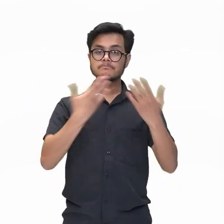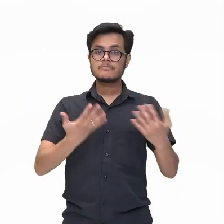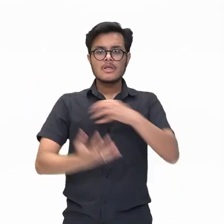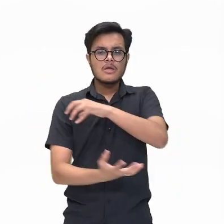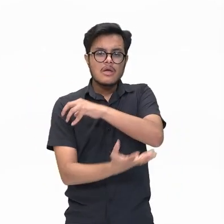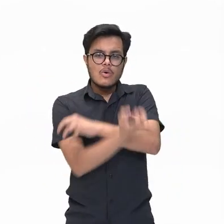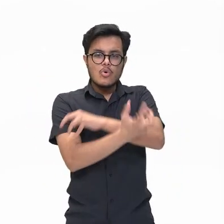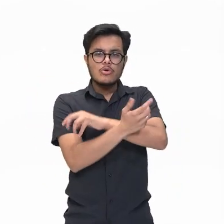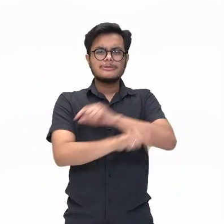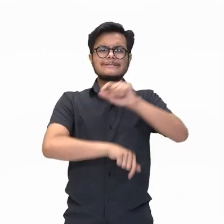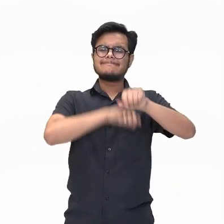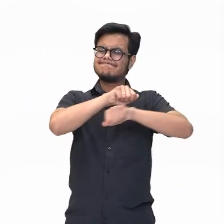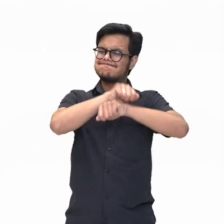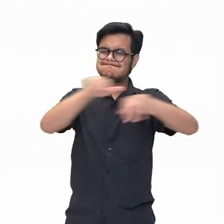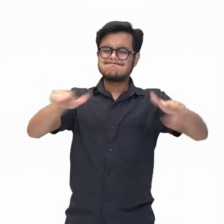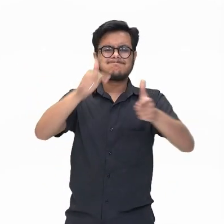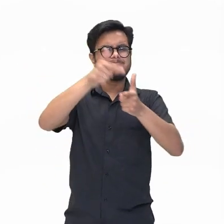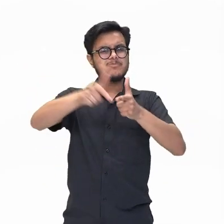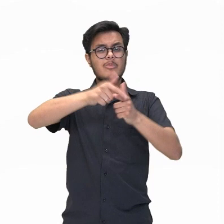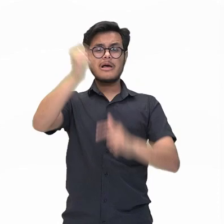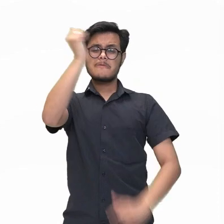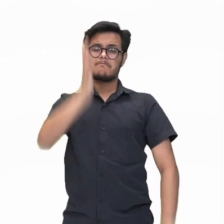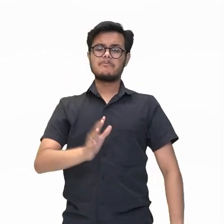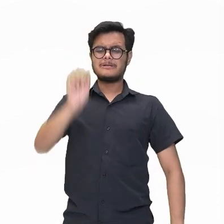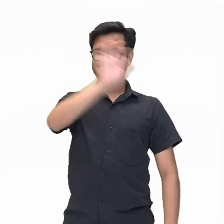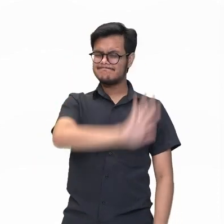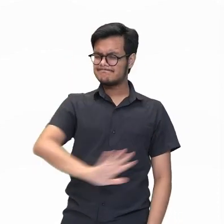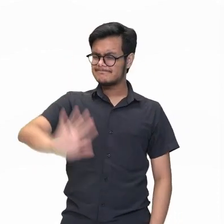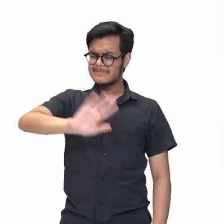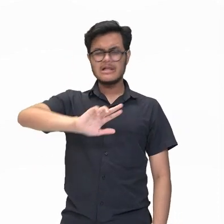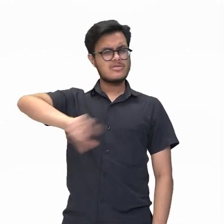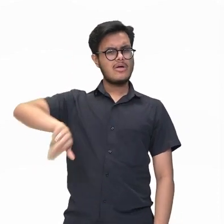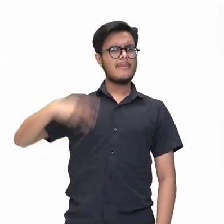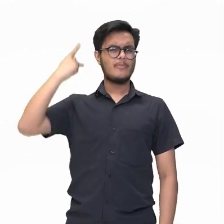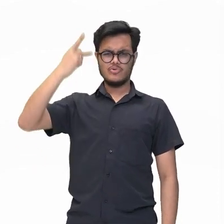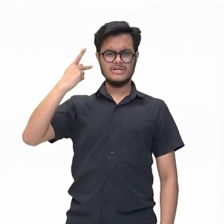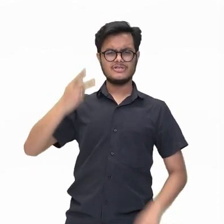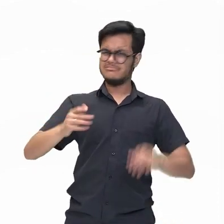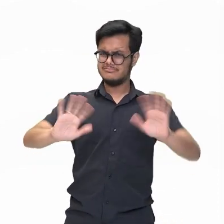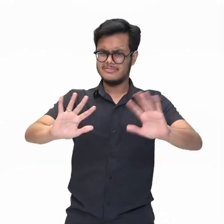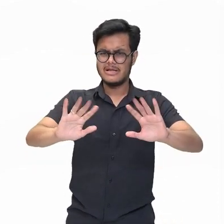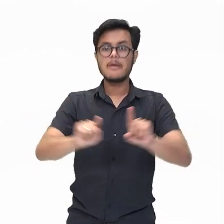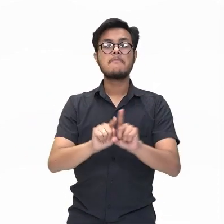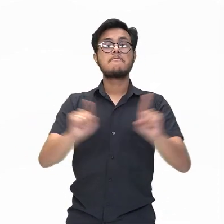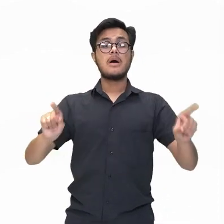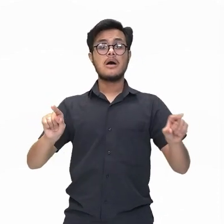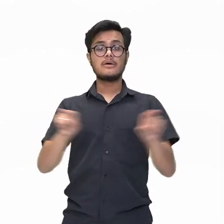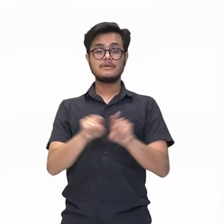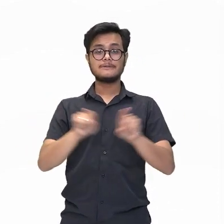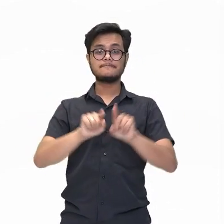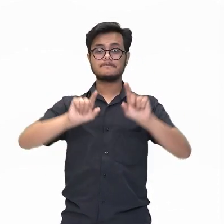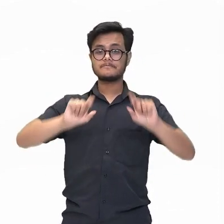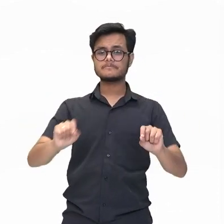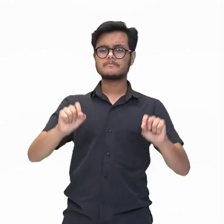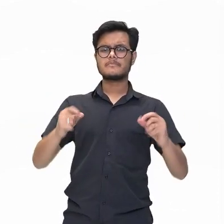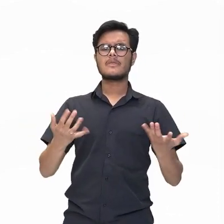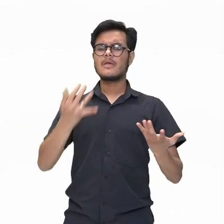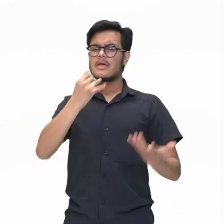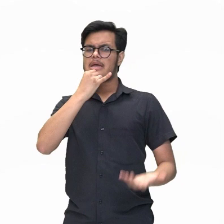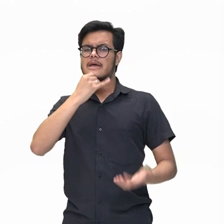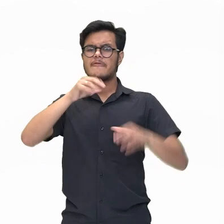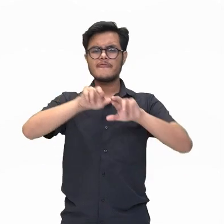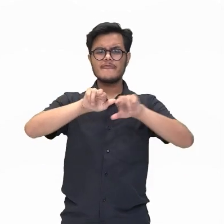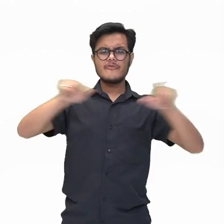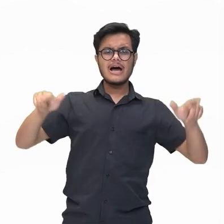problema generalizado no Brasil, e não só na política. Podemos ver isso através de um grande número de